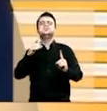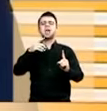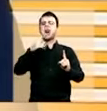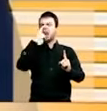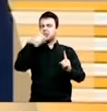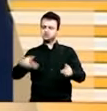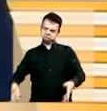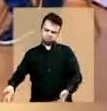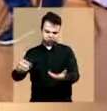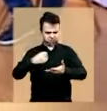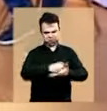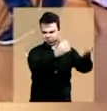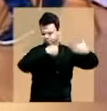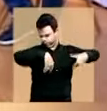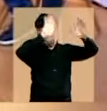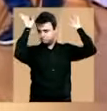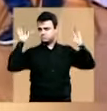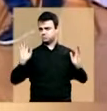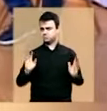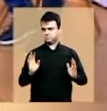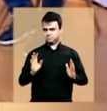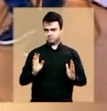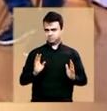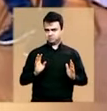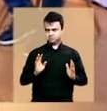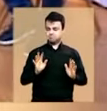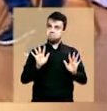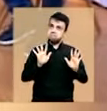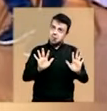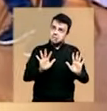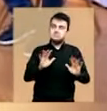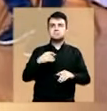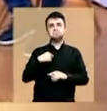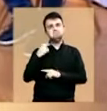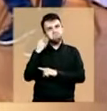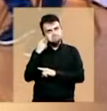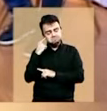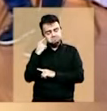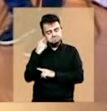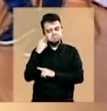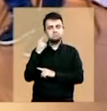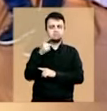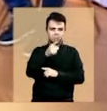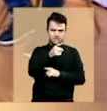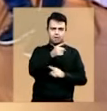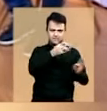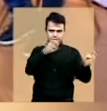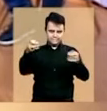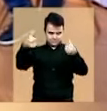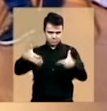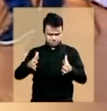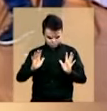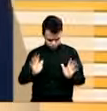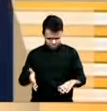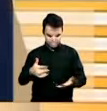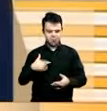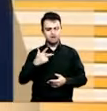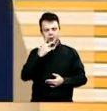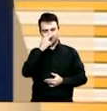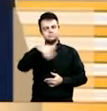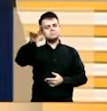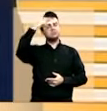não é mais meu, né? Então, o que me traz uma esperança, também dentro da fala que foi posicionado, é